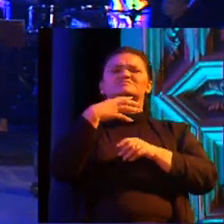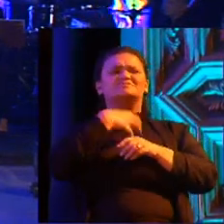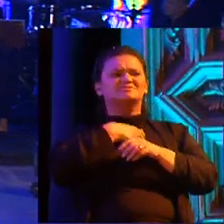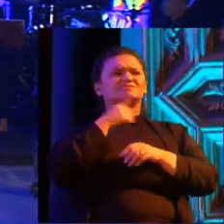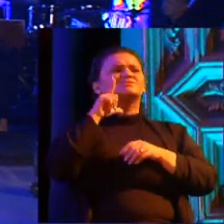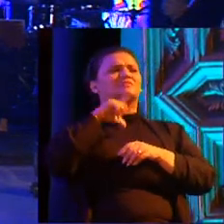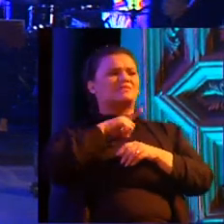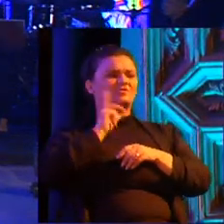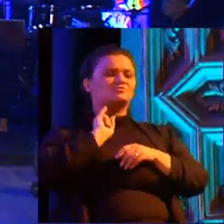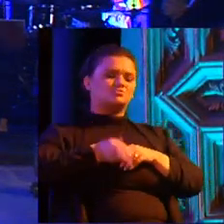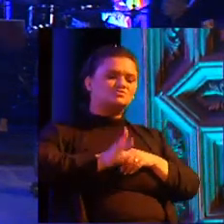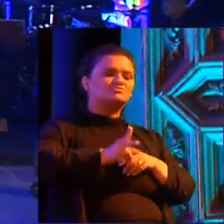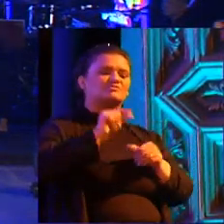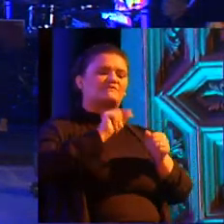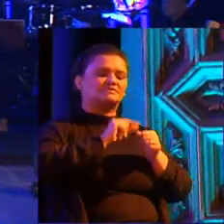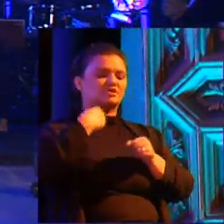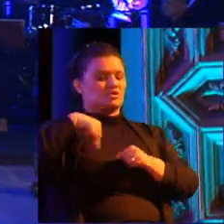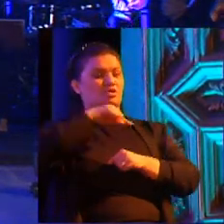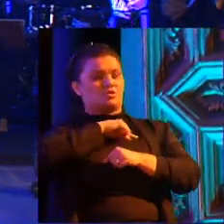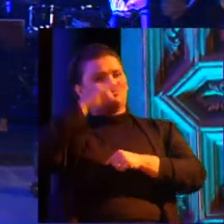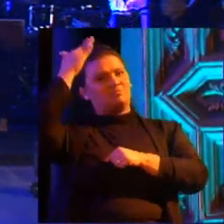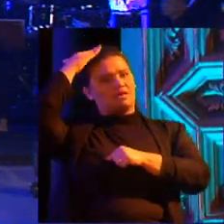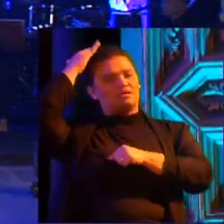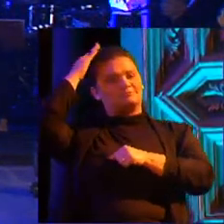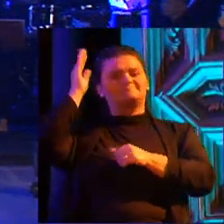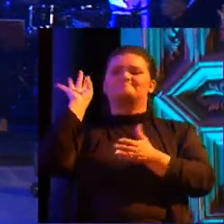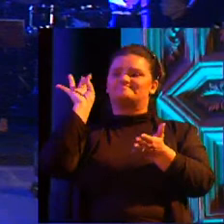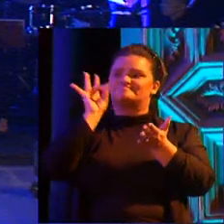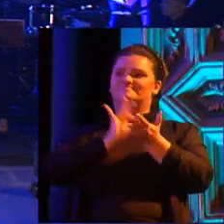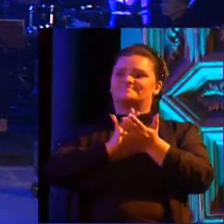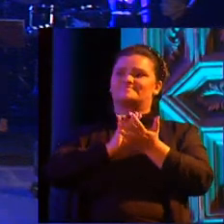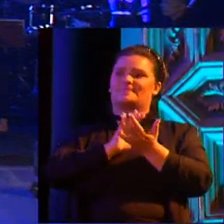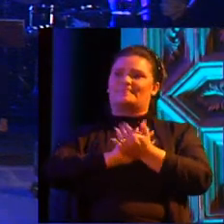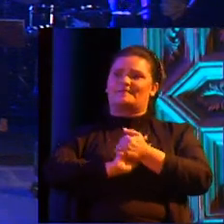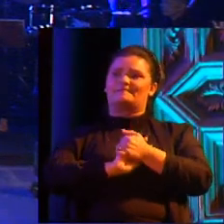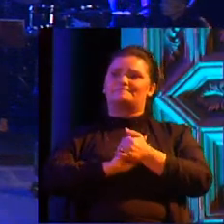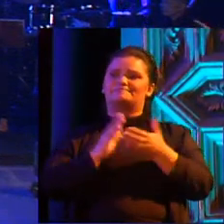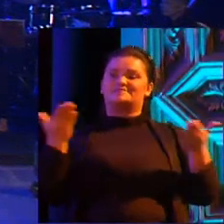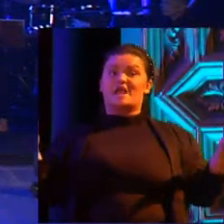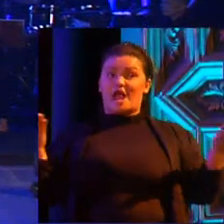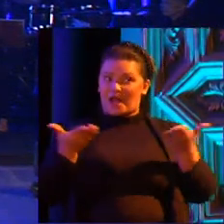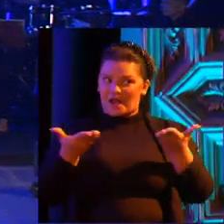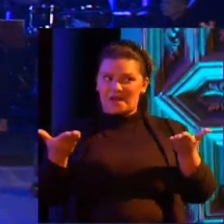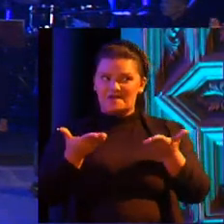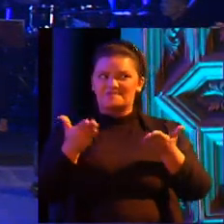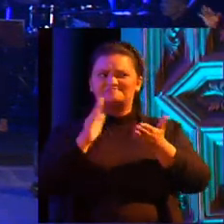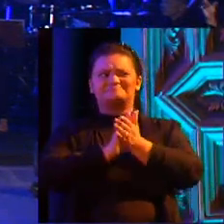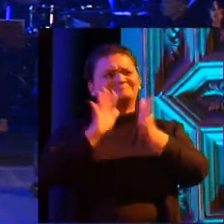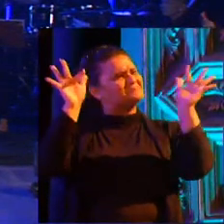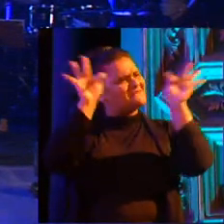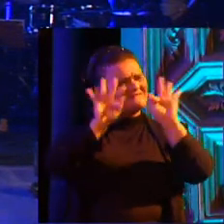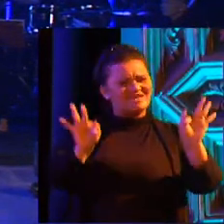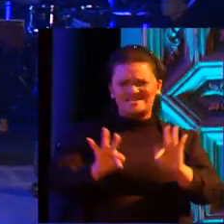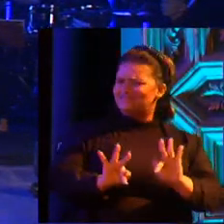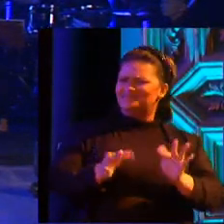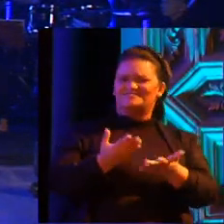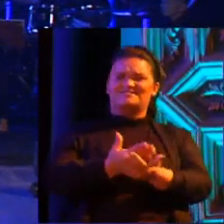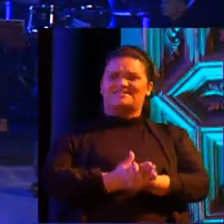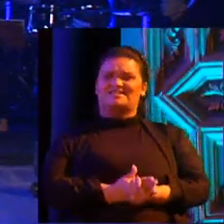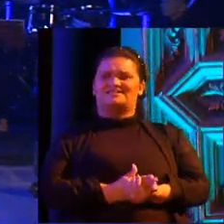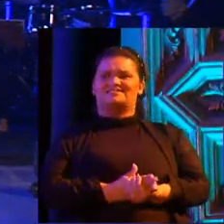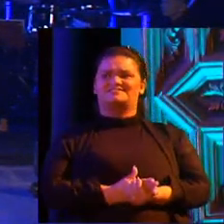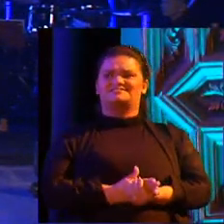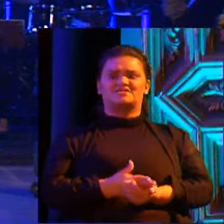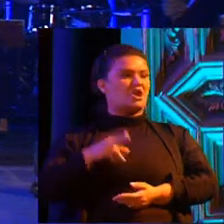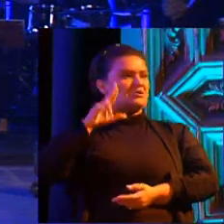para fazer por esse nosso Pará. Com certeza. Viu? Com certeza. E agora, que felicidade, gente. Eu